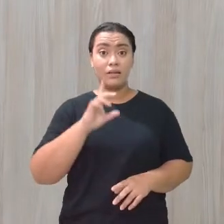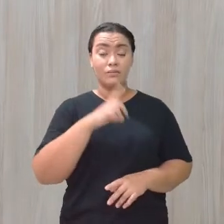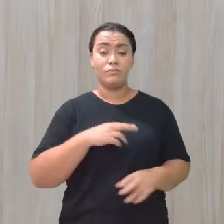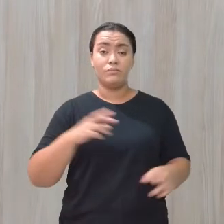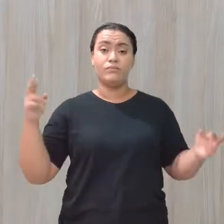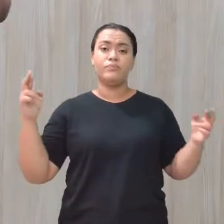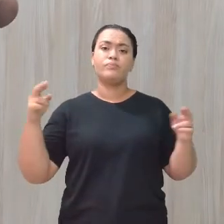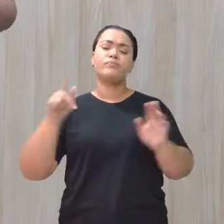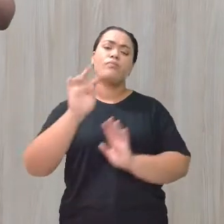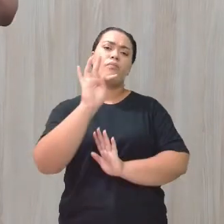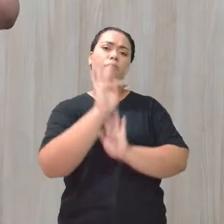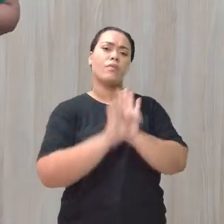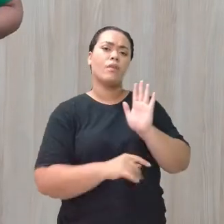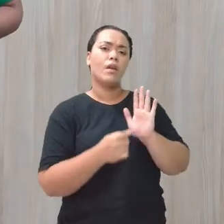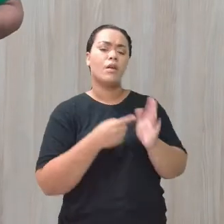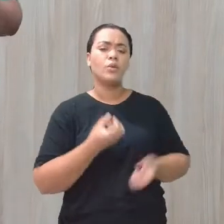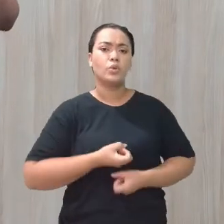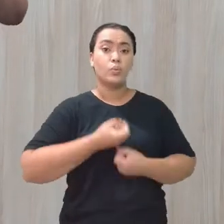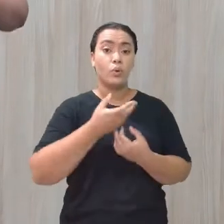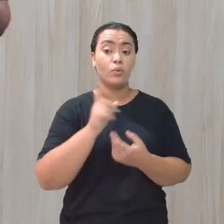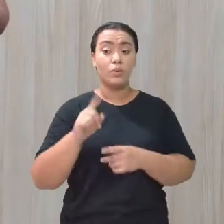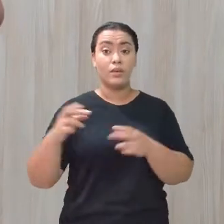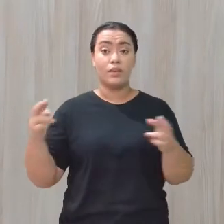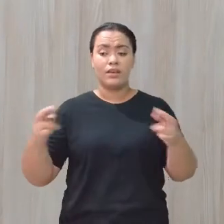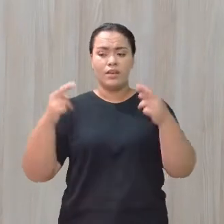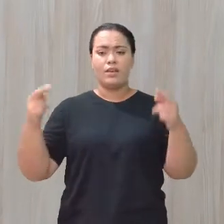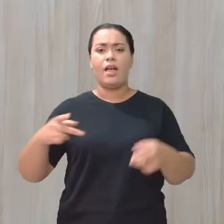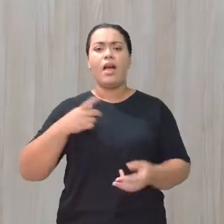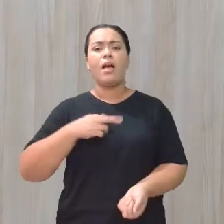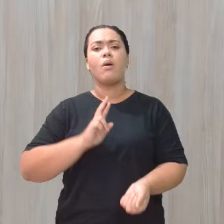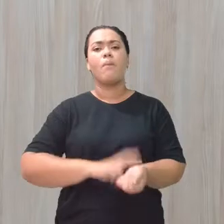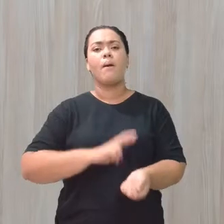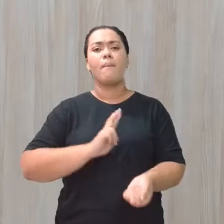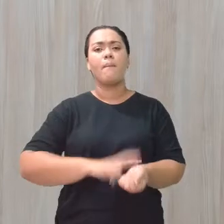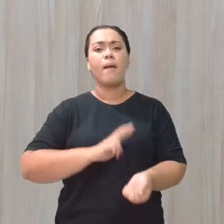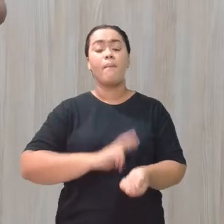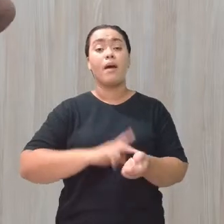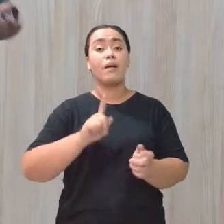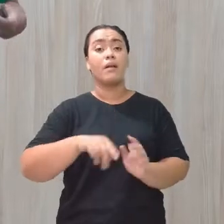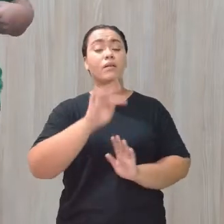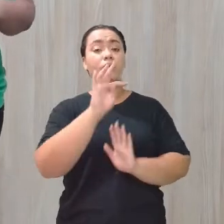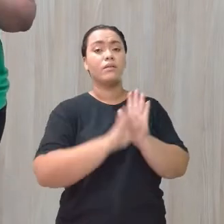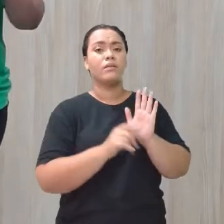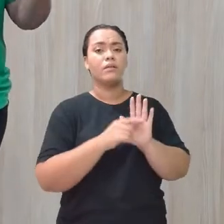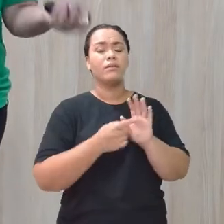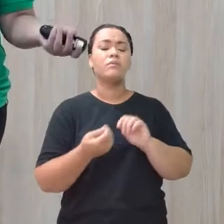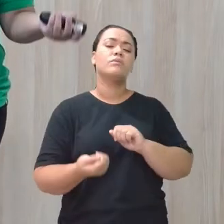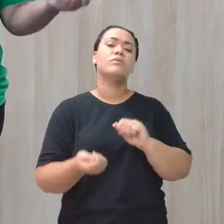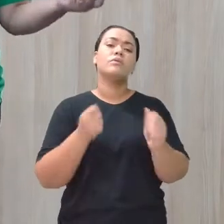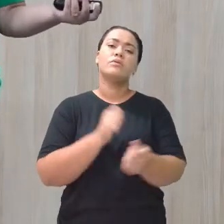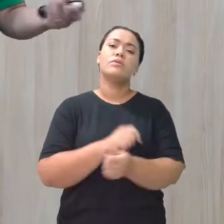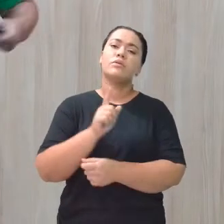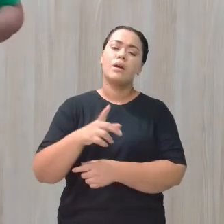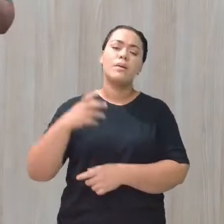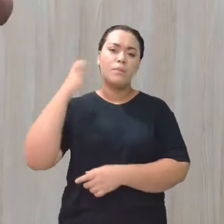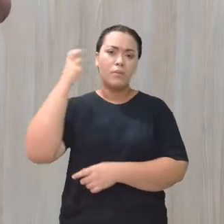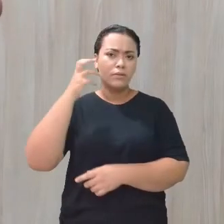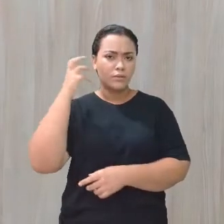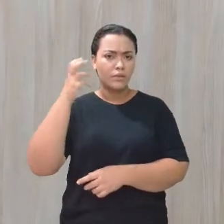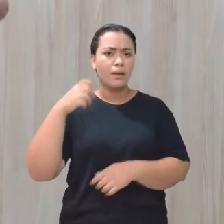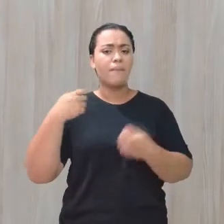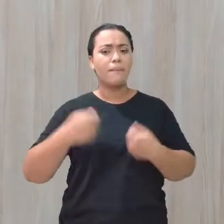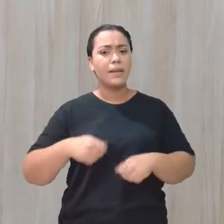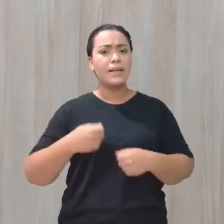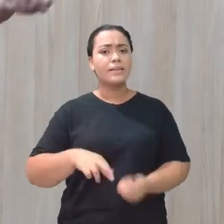por exemplo, a rima, ela dá o ritmo do texto. Para a gente transformar o texto em música, a gente precisa